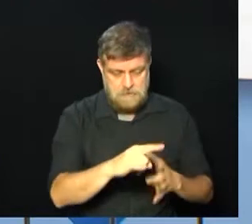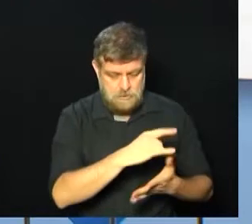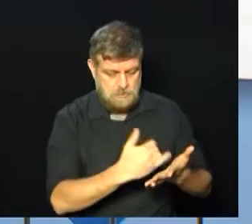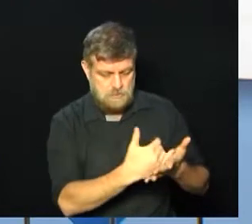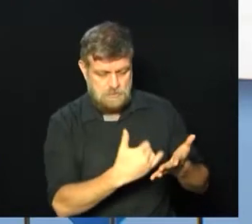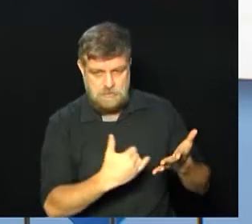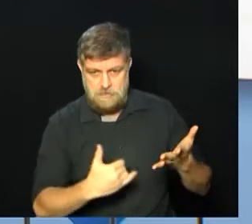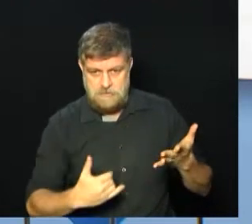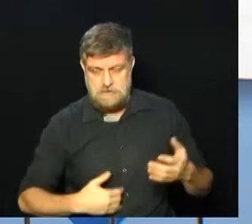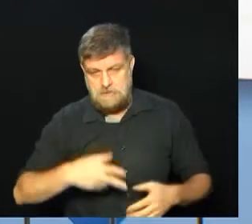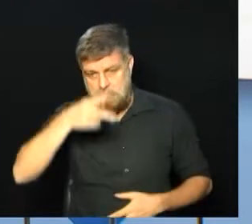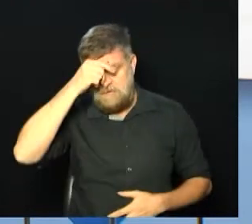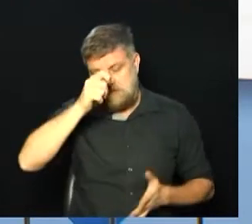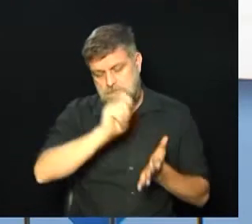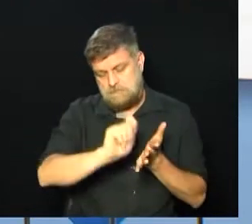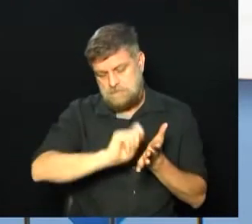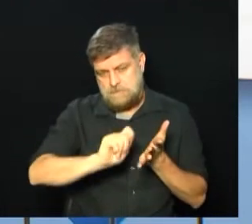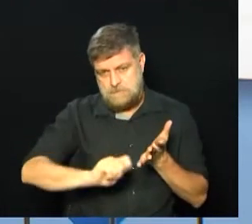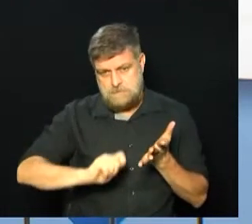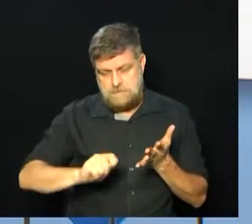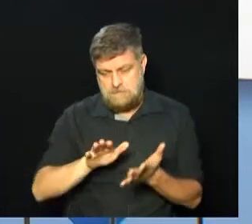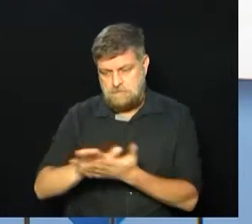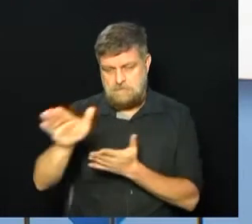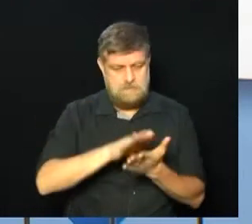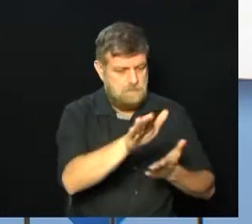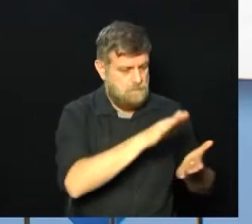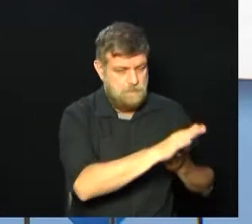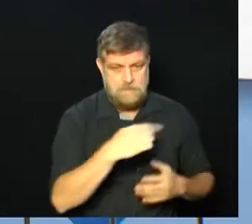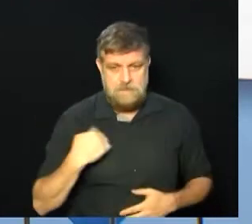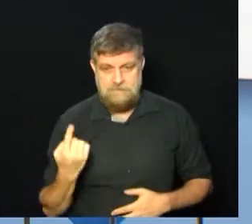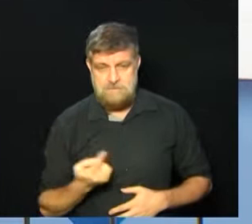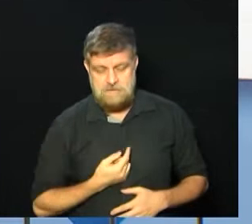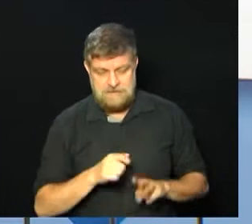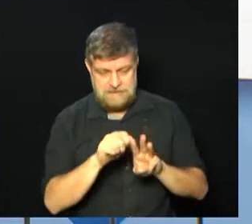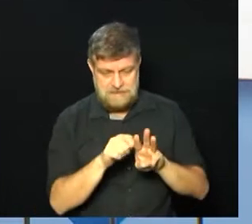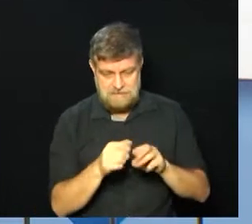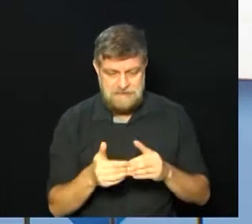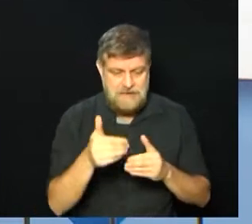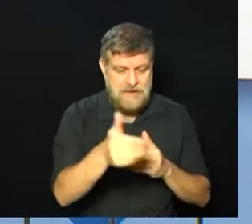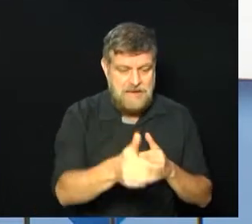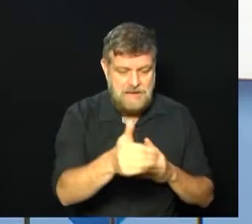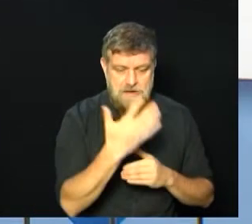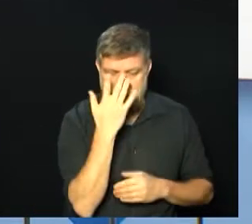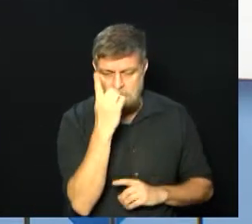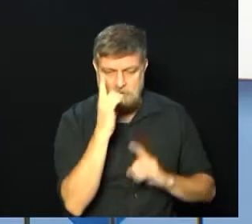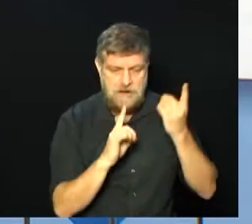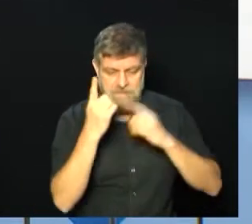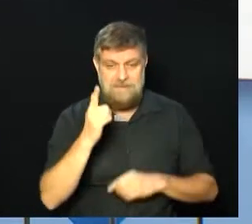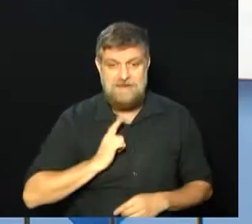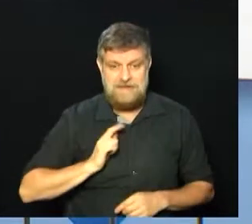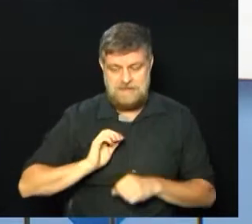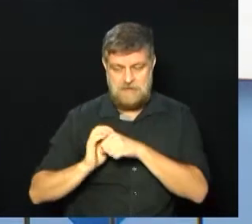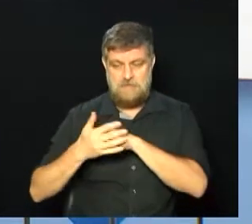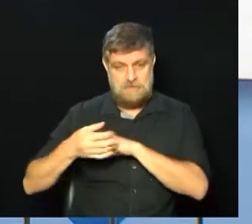emitida pelo executivo Municipal ainda diz que como estamos há três meses o carnaval e uma nova variante